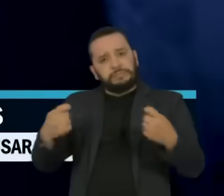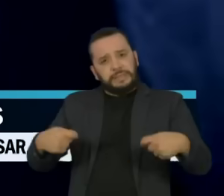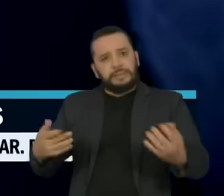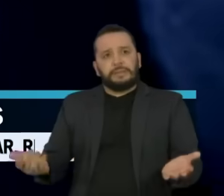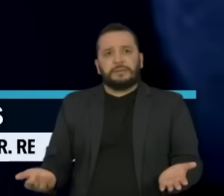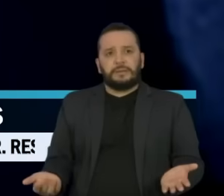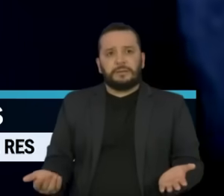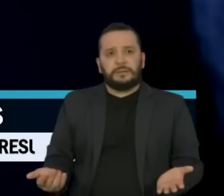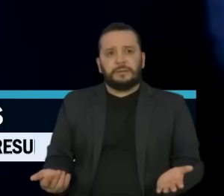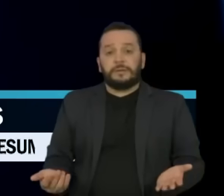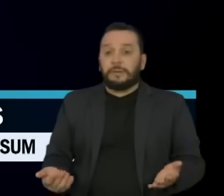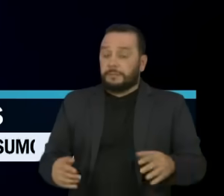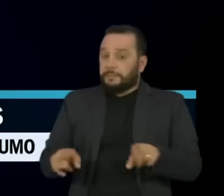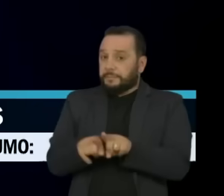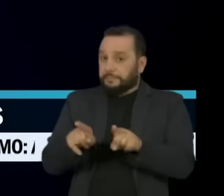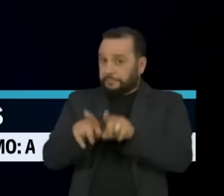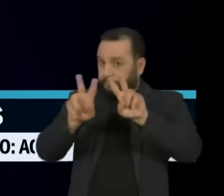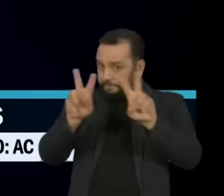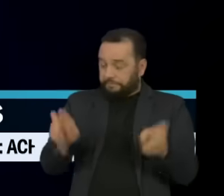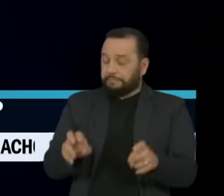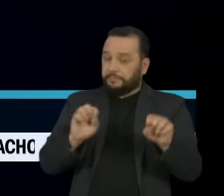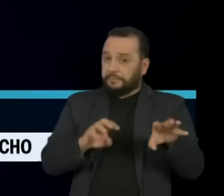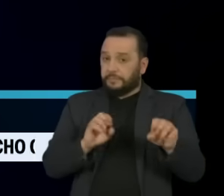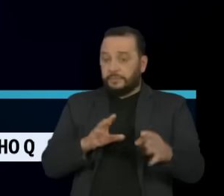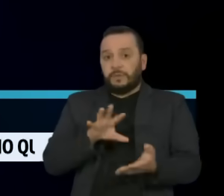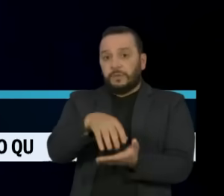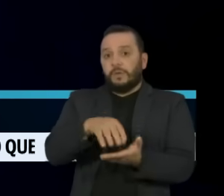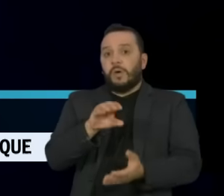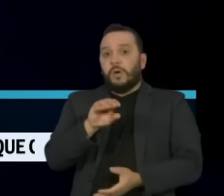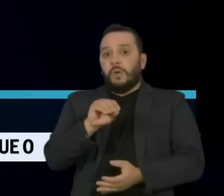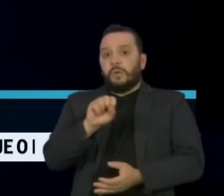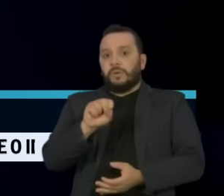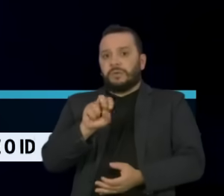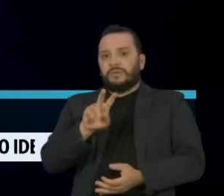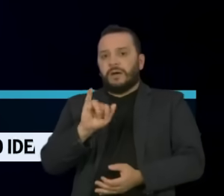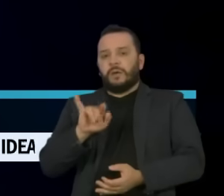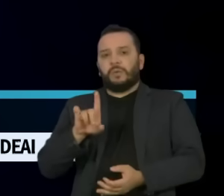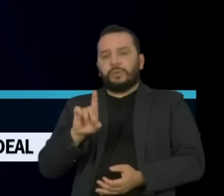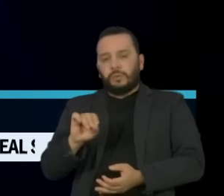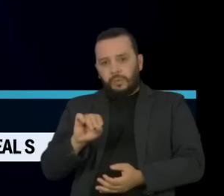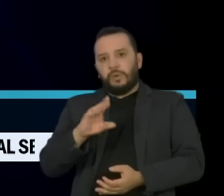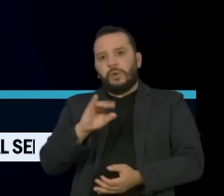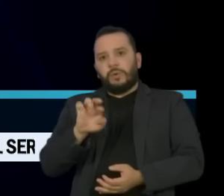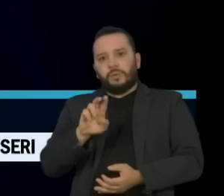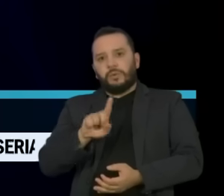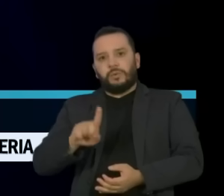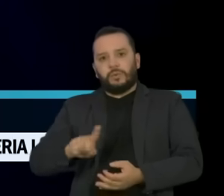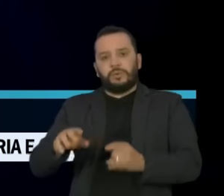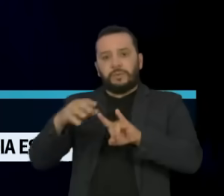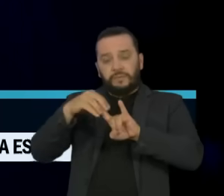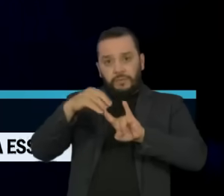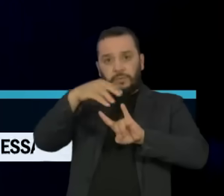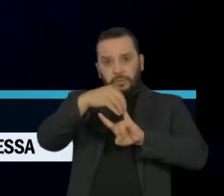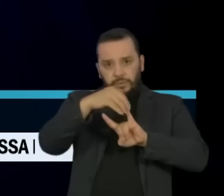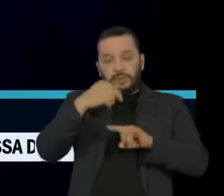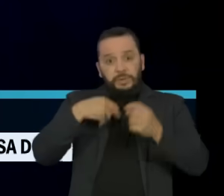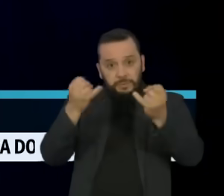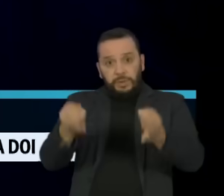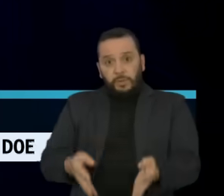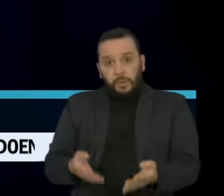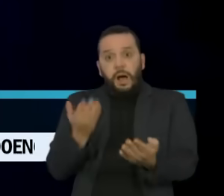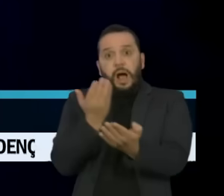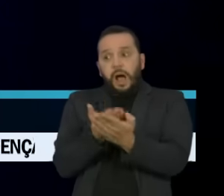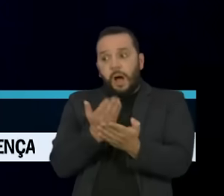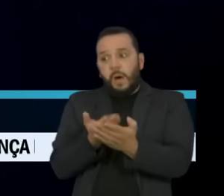E ainda falando em educação, a Fundação Oswaldo Cruz alertou hoje que o retorno às aulas presenciais pode colocar em risco mais